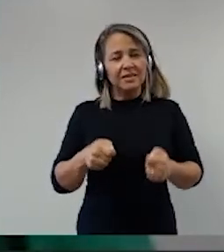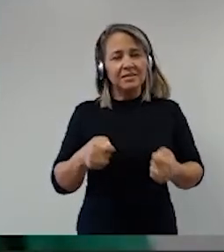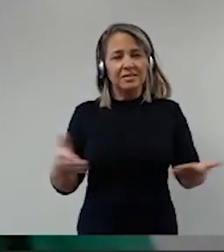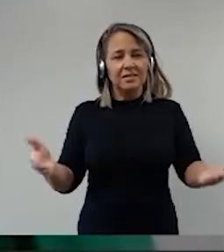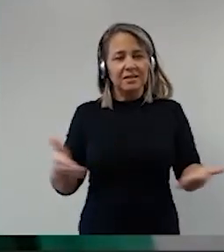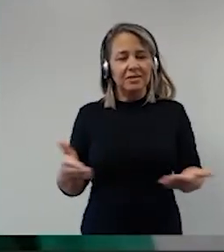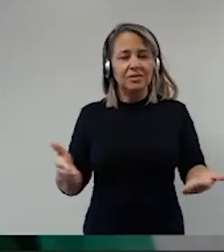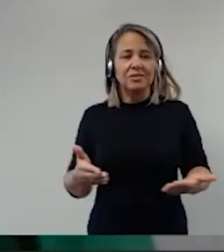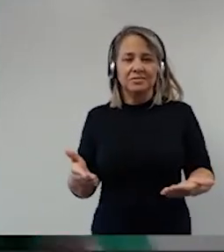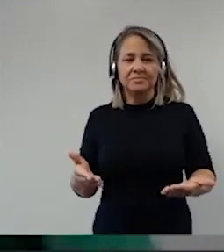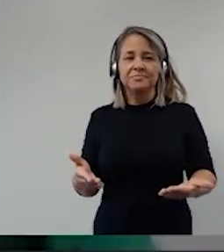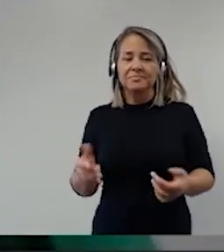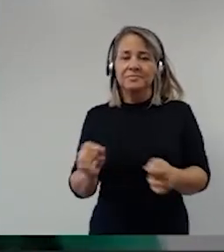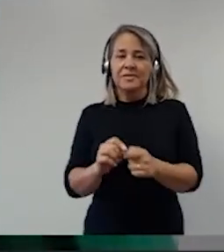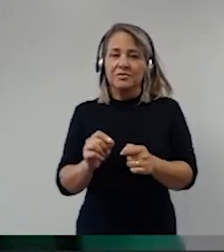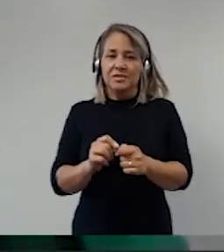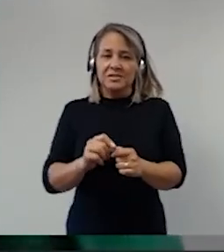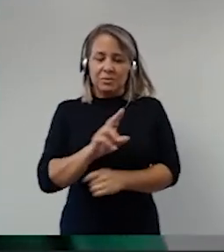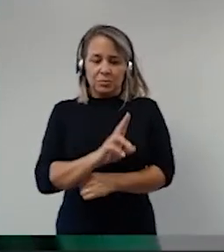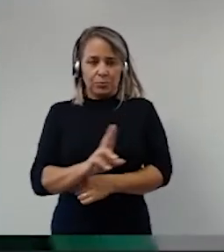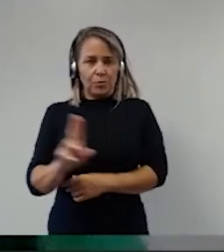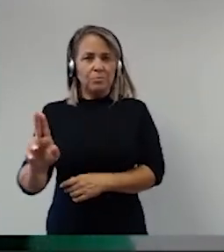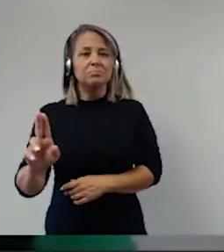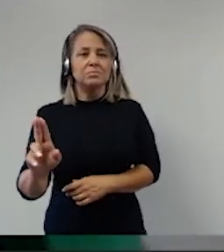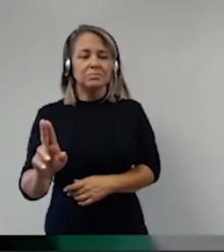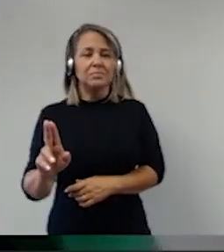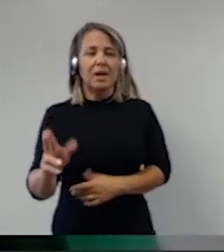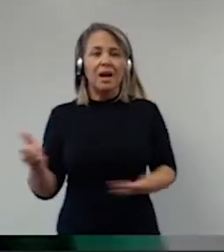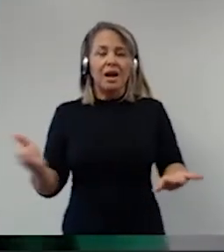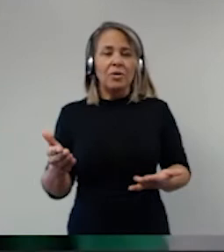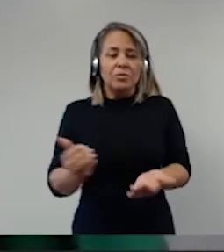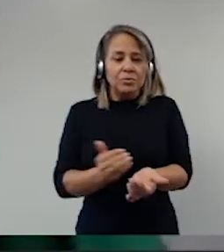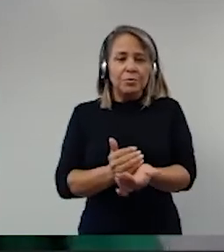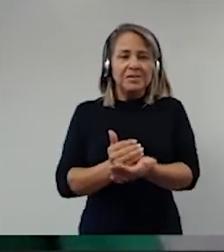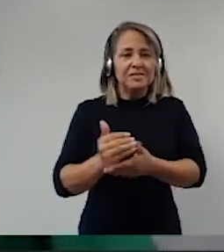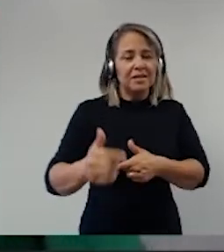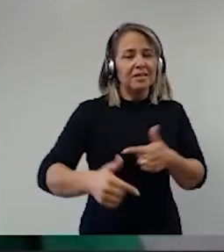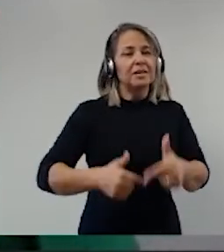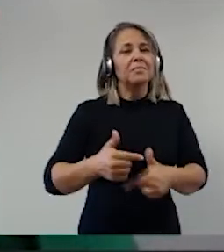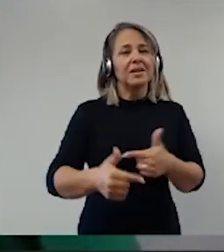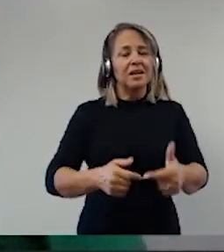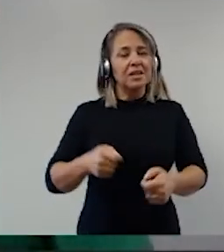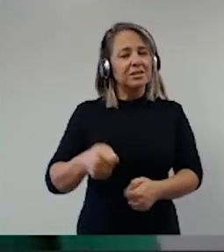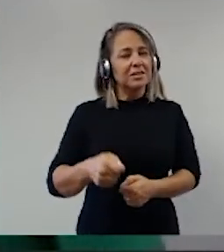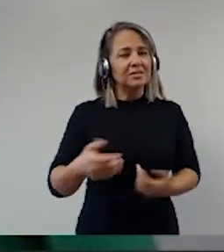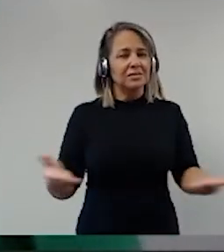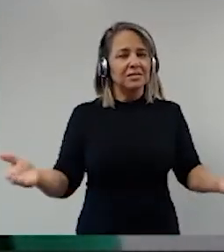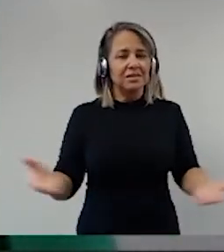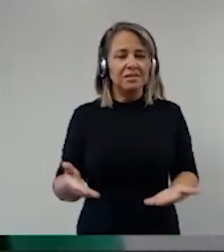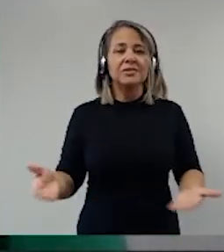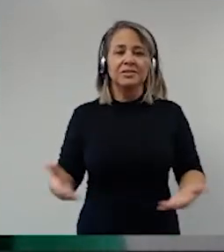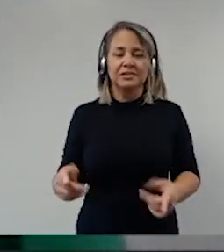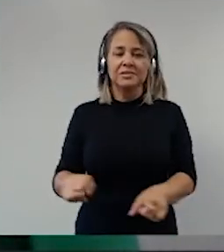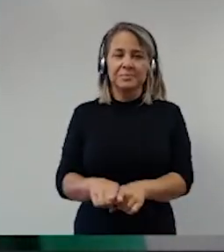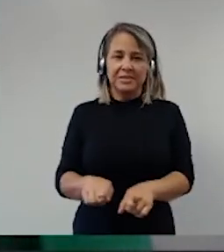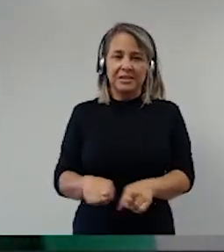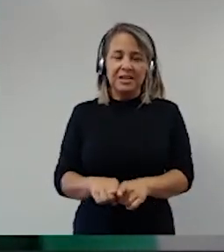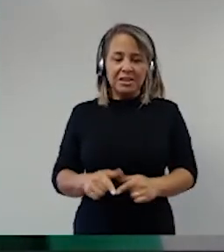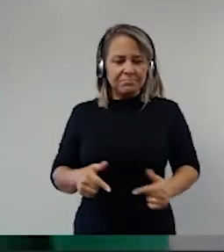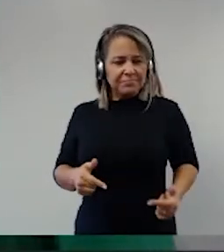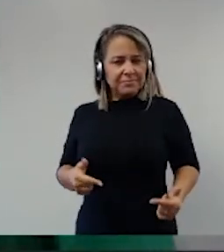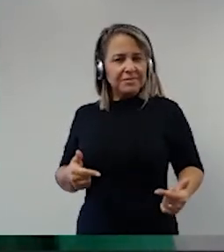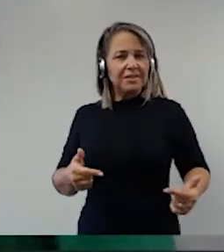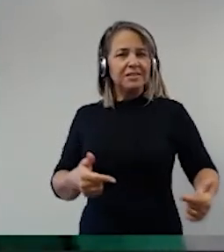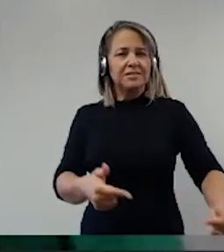nesse momento, fazer o seu nome, ela está tentando, nesse momento, começar a trabalhar, ela está tentando, nesse momento,